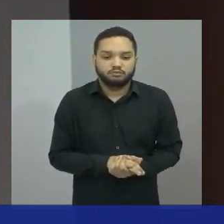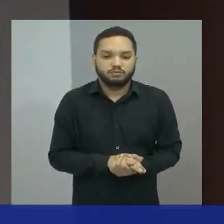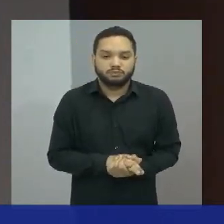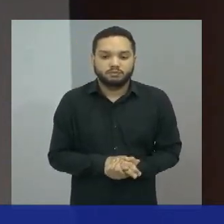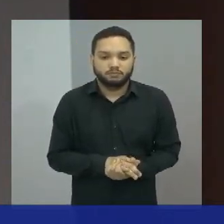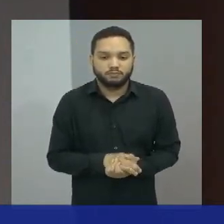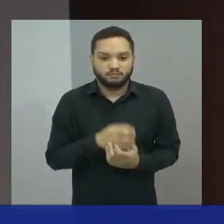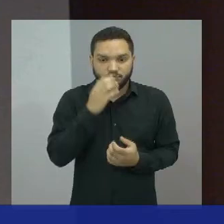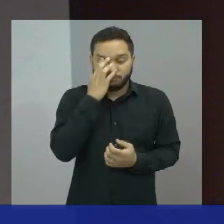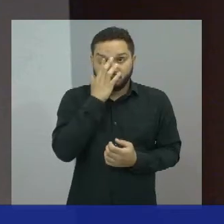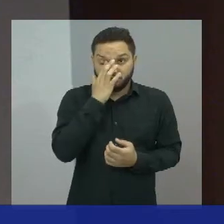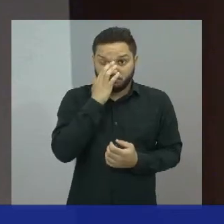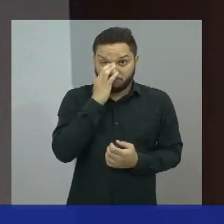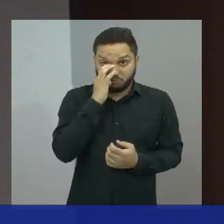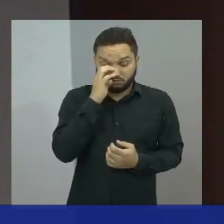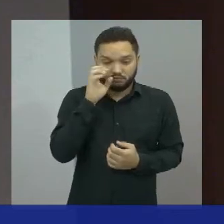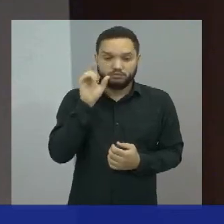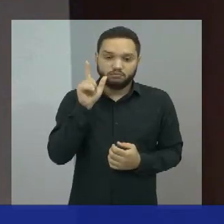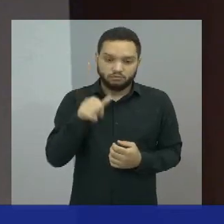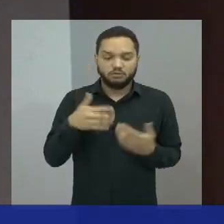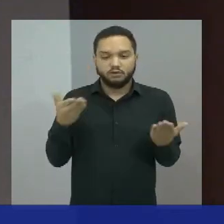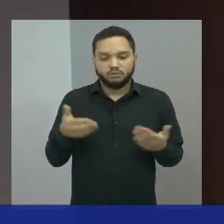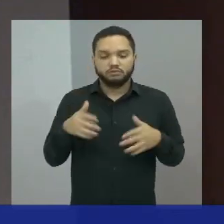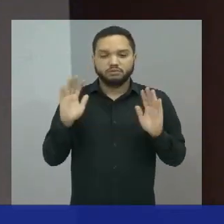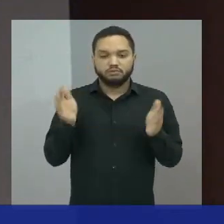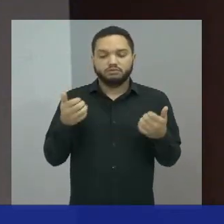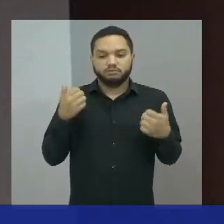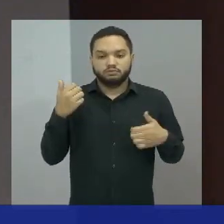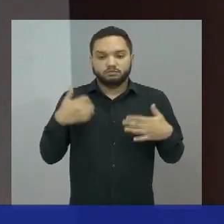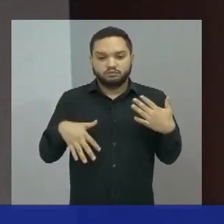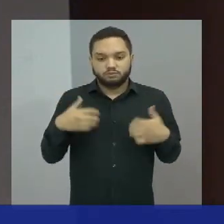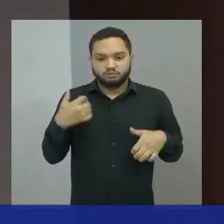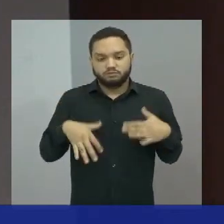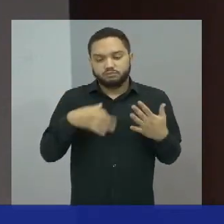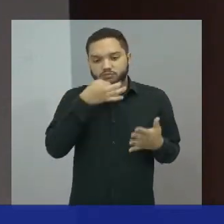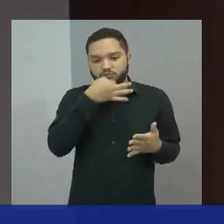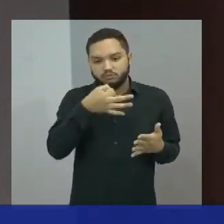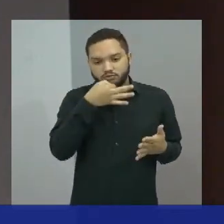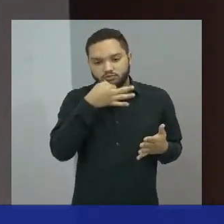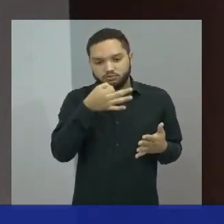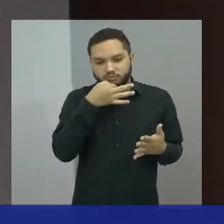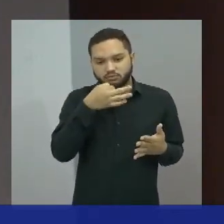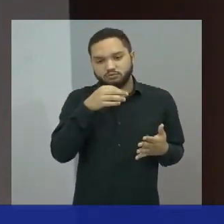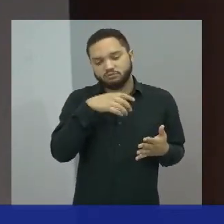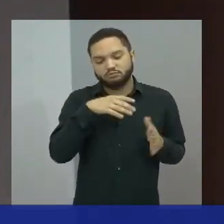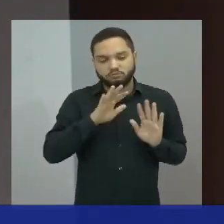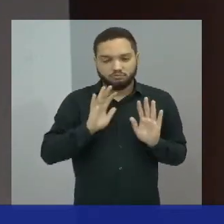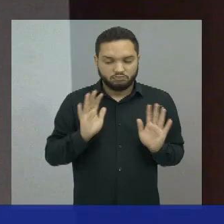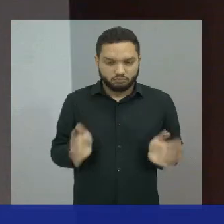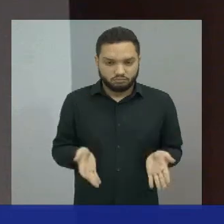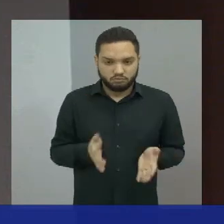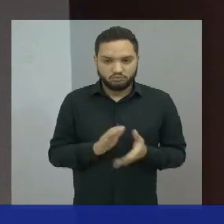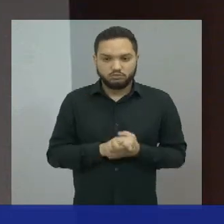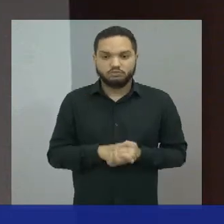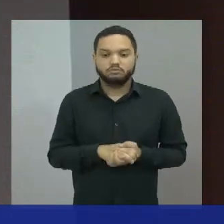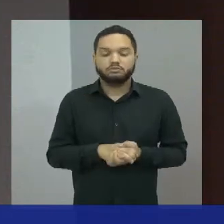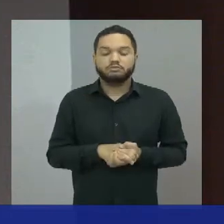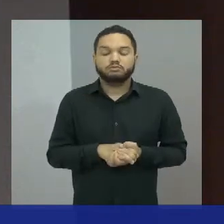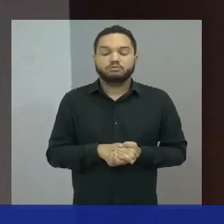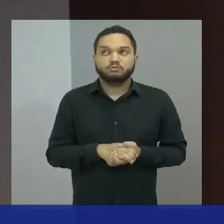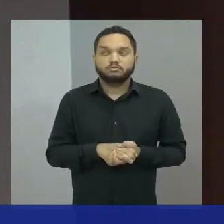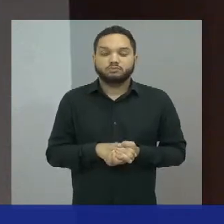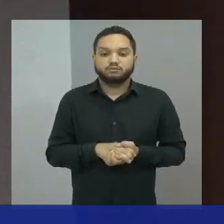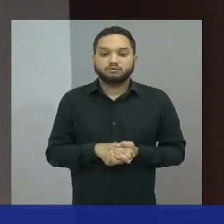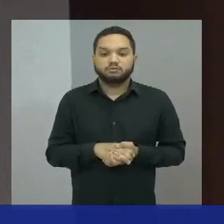São essas as explicações e sugestões que a gente tem a fazer, a agência de fiscalização tem a